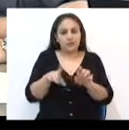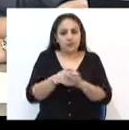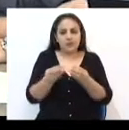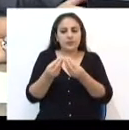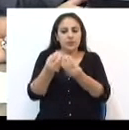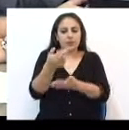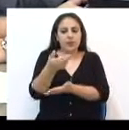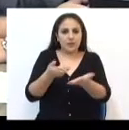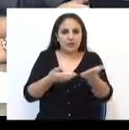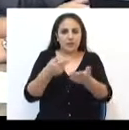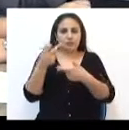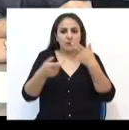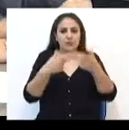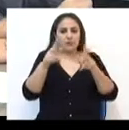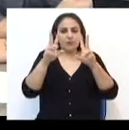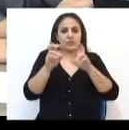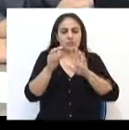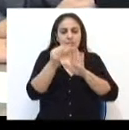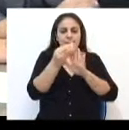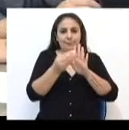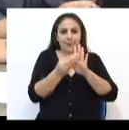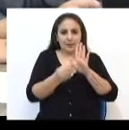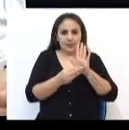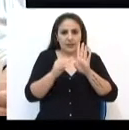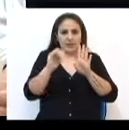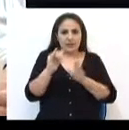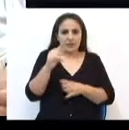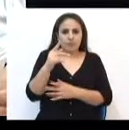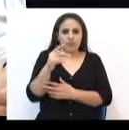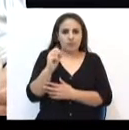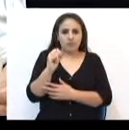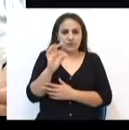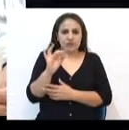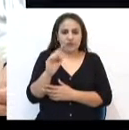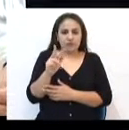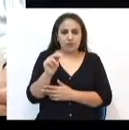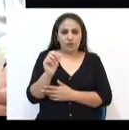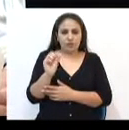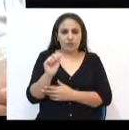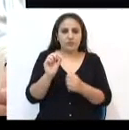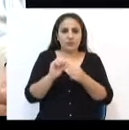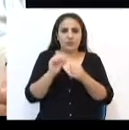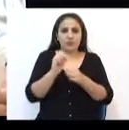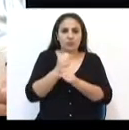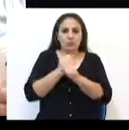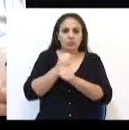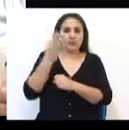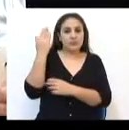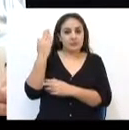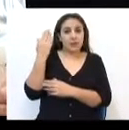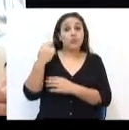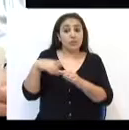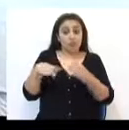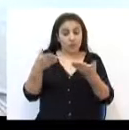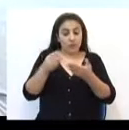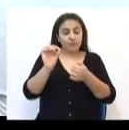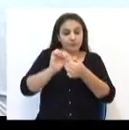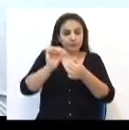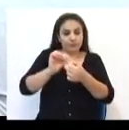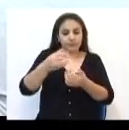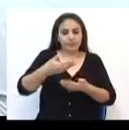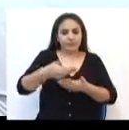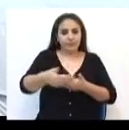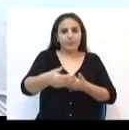encaminhou um relatório sobre as emendas impositivas feitas no ano passado e que estão sendo efetivadas.